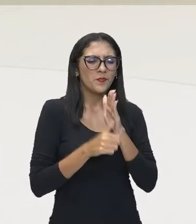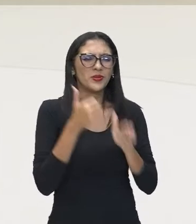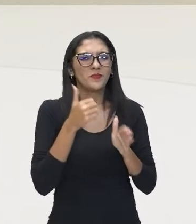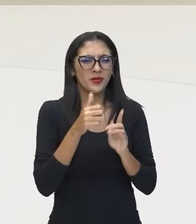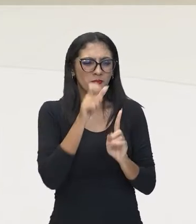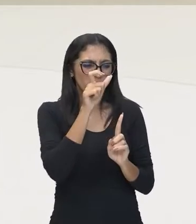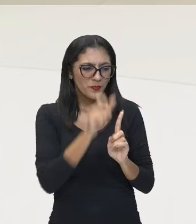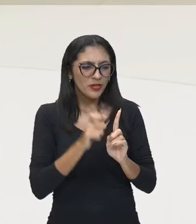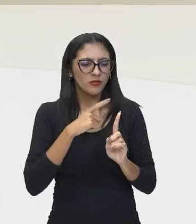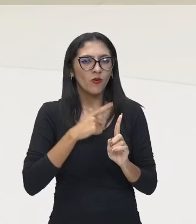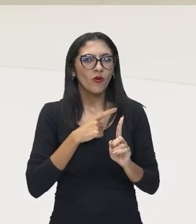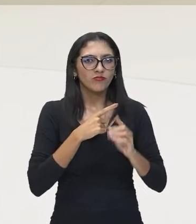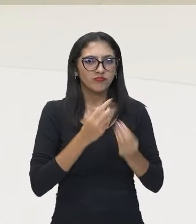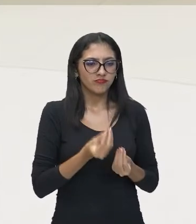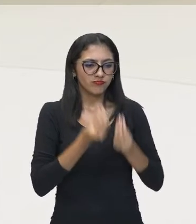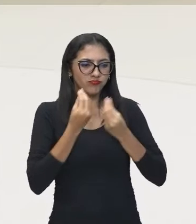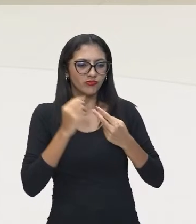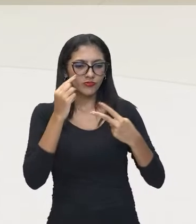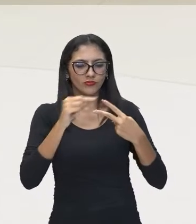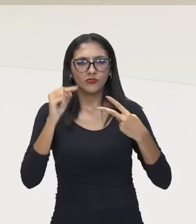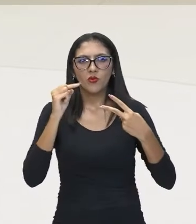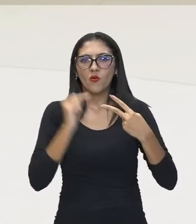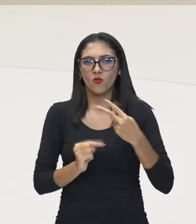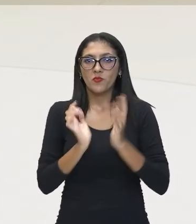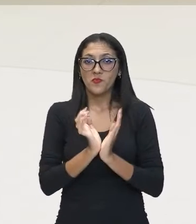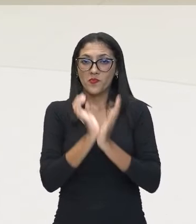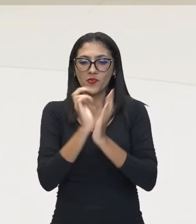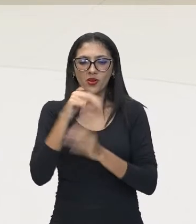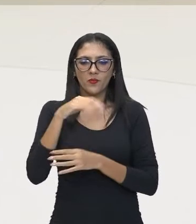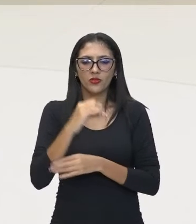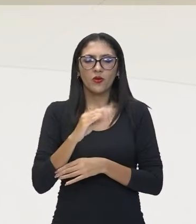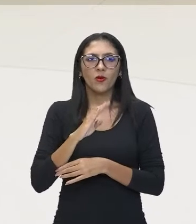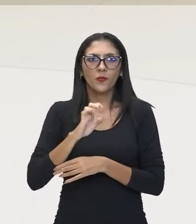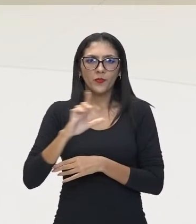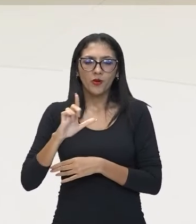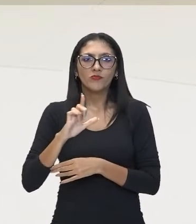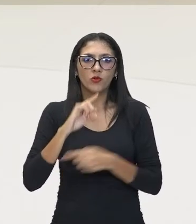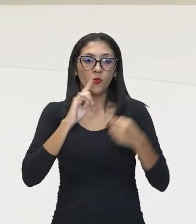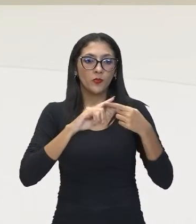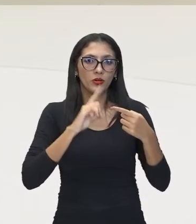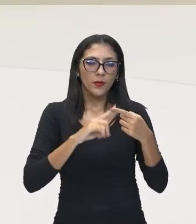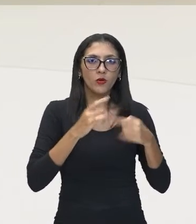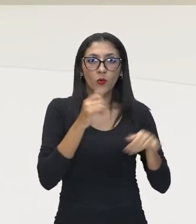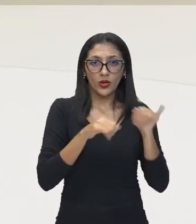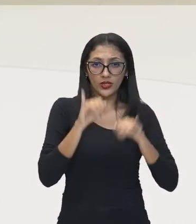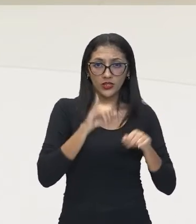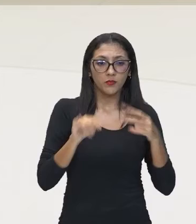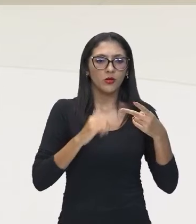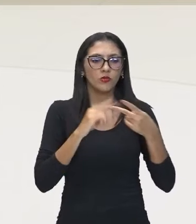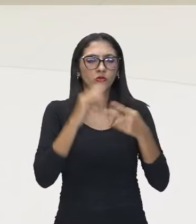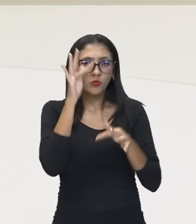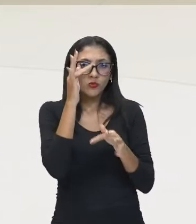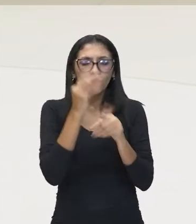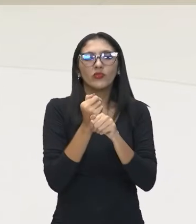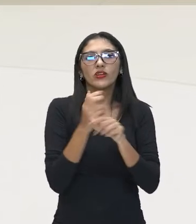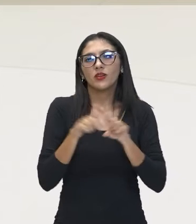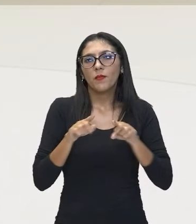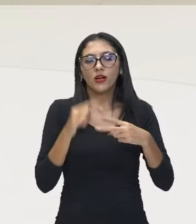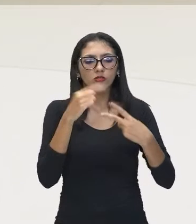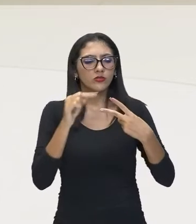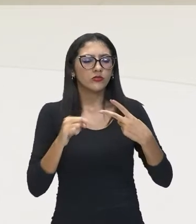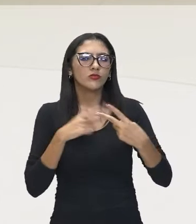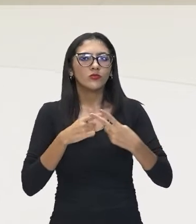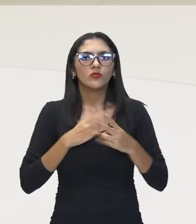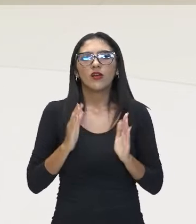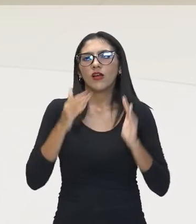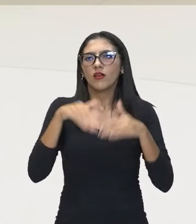receber 2 prêmios Nobel, tá? Um em Química e um em Física, todos eles voltados para esse ramo aí